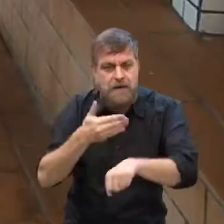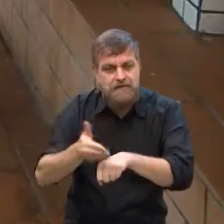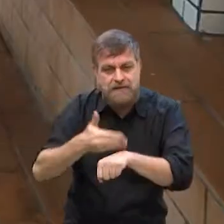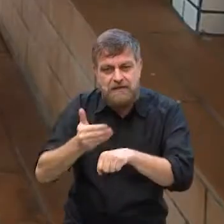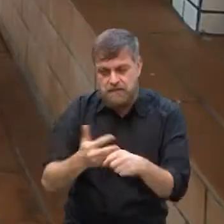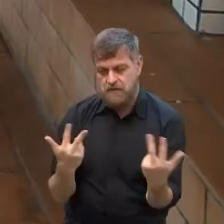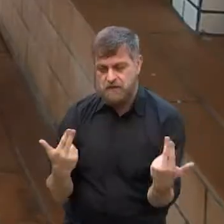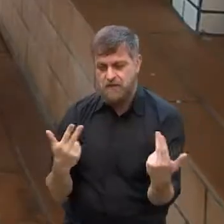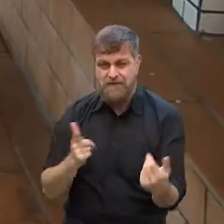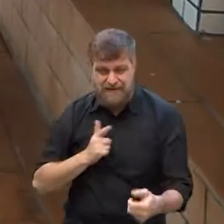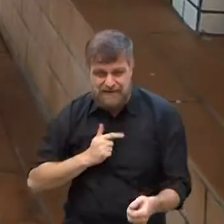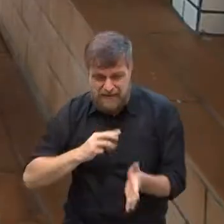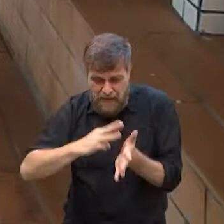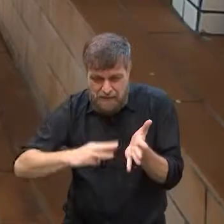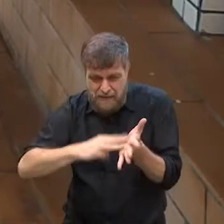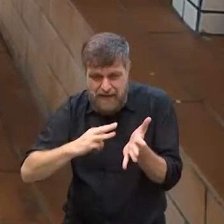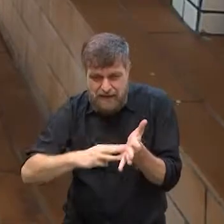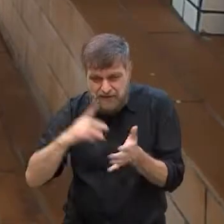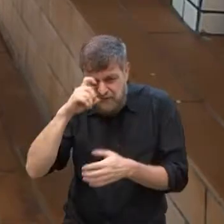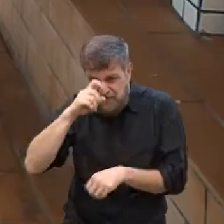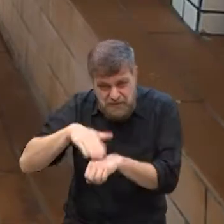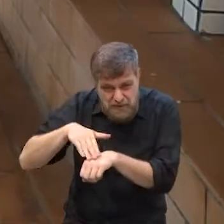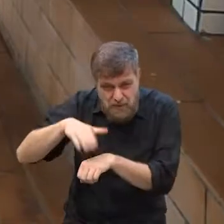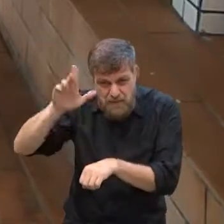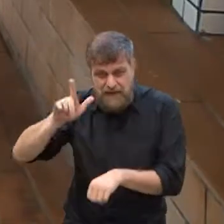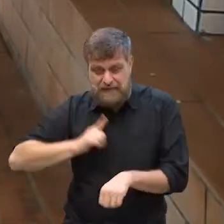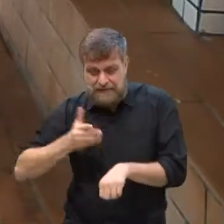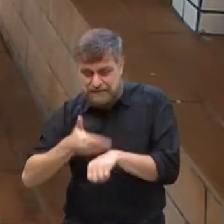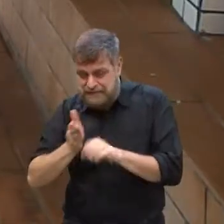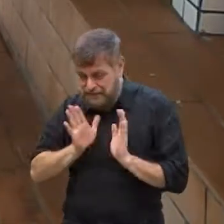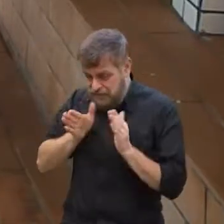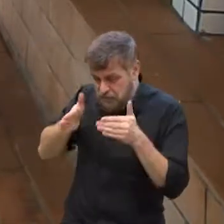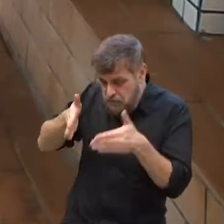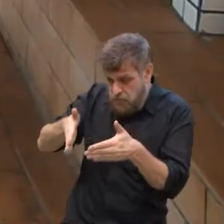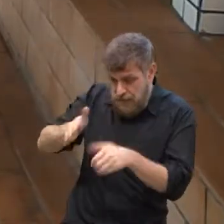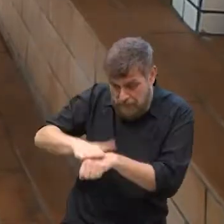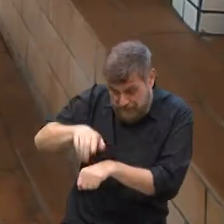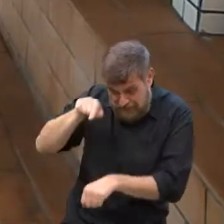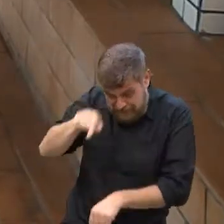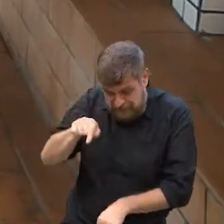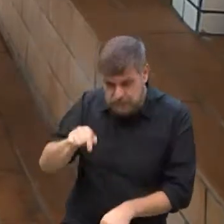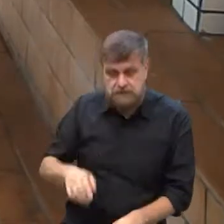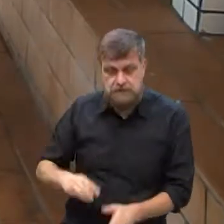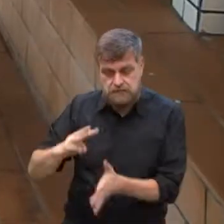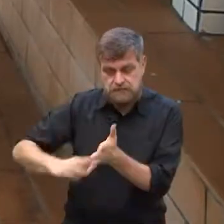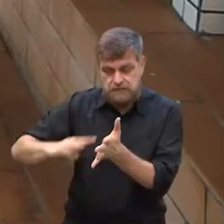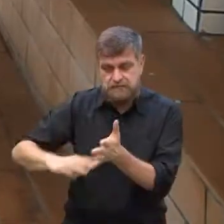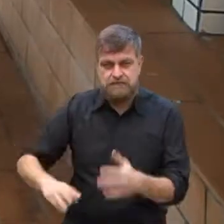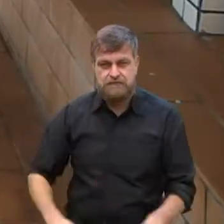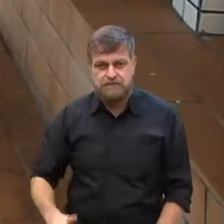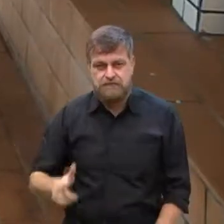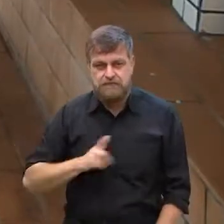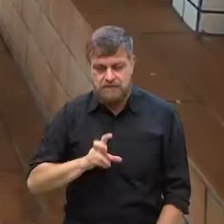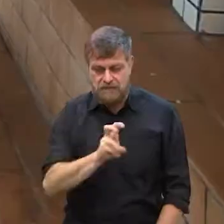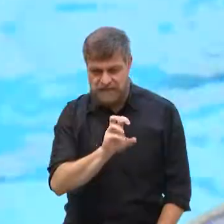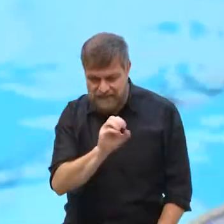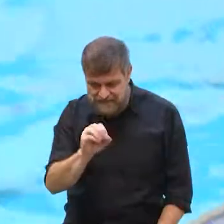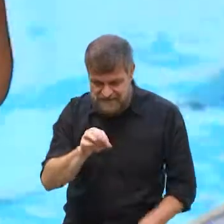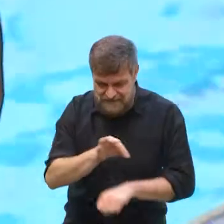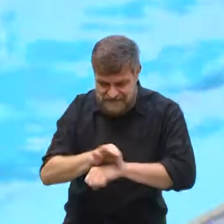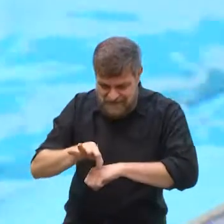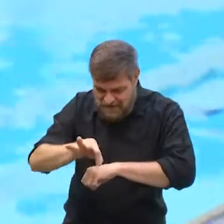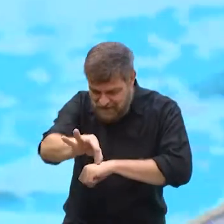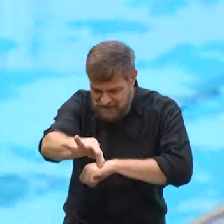ou um é mais difícil que o outro? Tem que treinar um pouquinho mais disso, daquilo? Olha, por mais que sejam 50 metros,